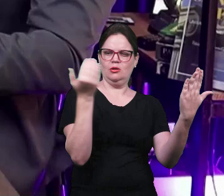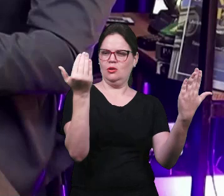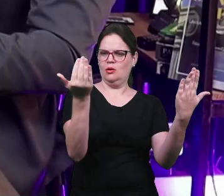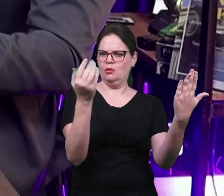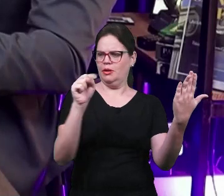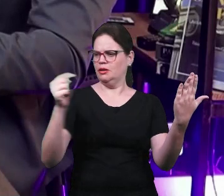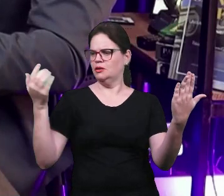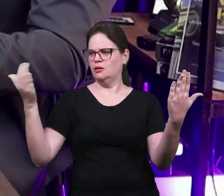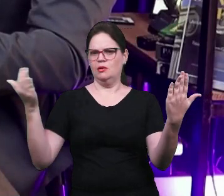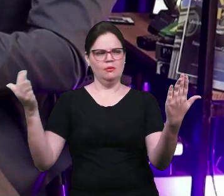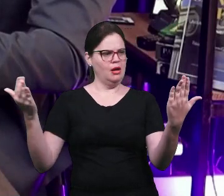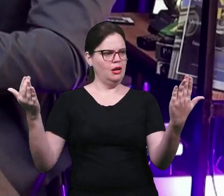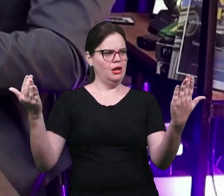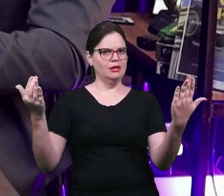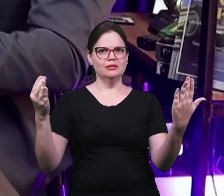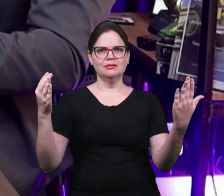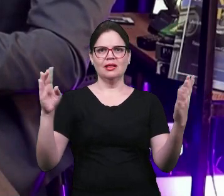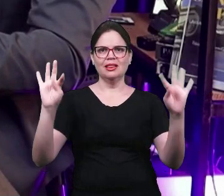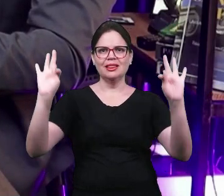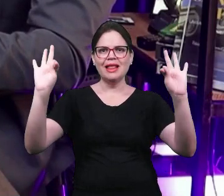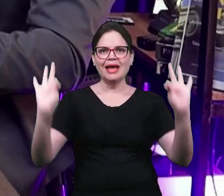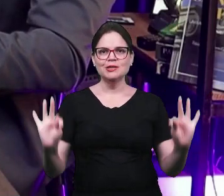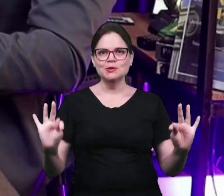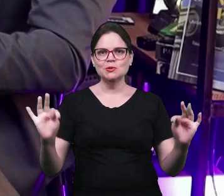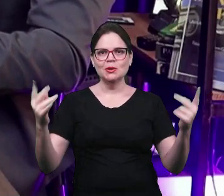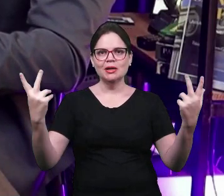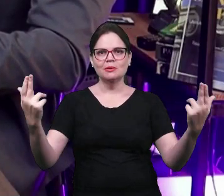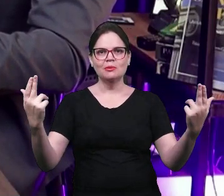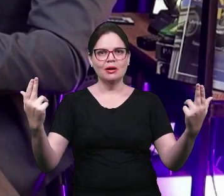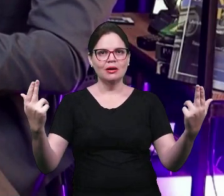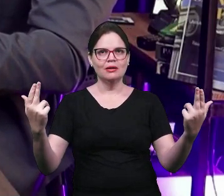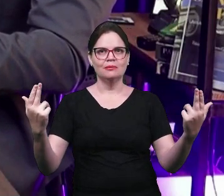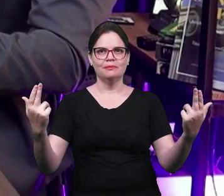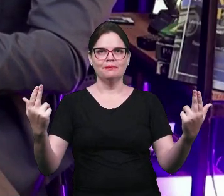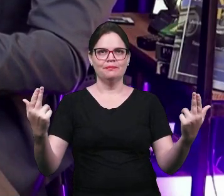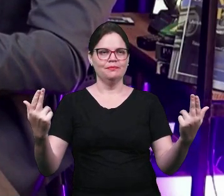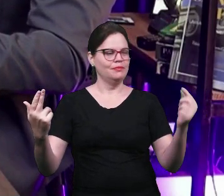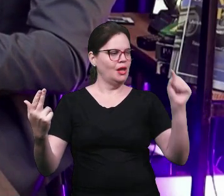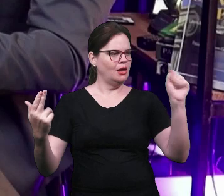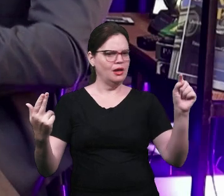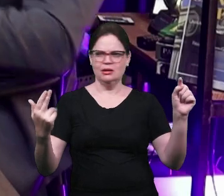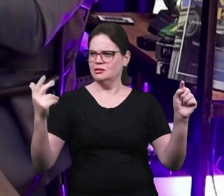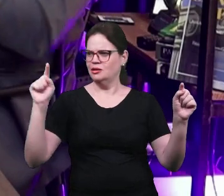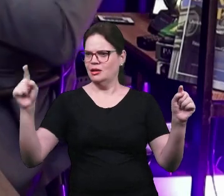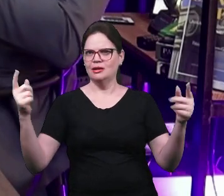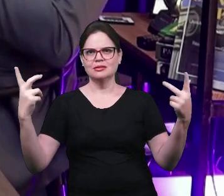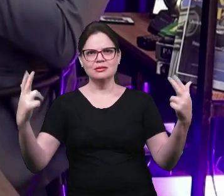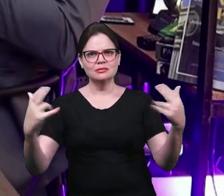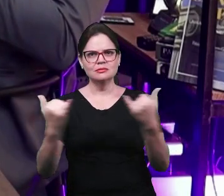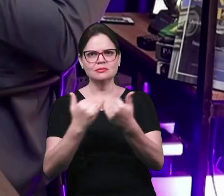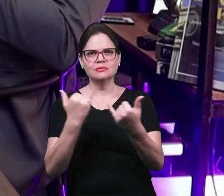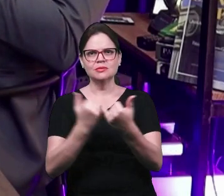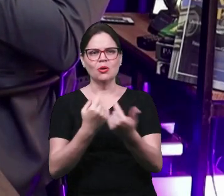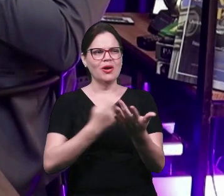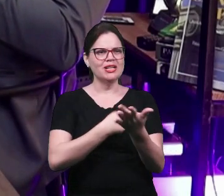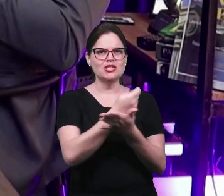são fiéis, praticamente fiéis àquilo que está nos manuscritos do Mar Morto, né? Então, mostrando que